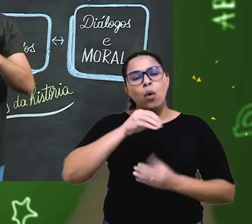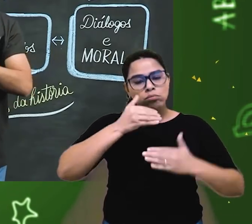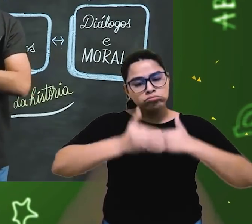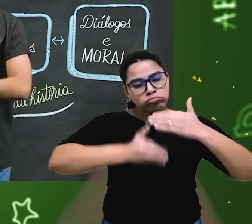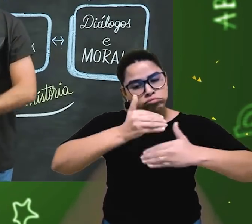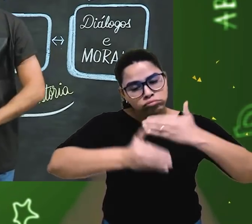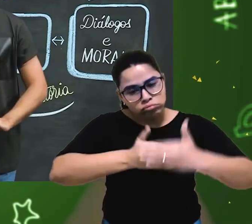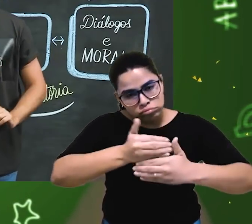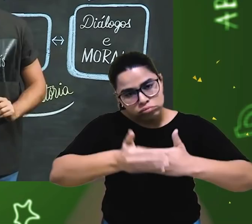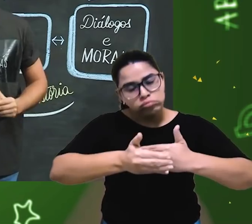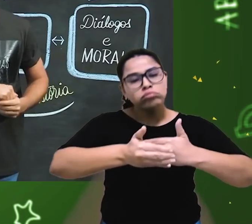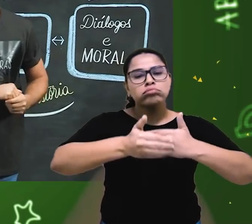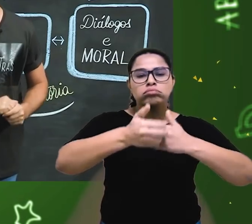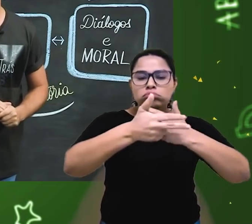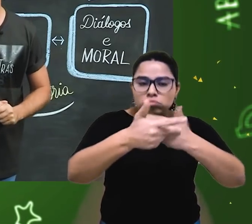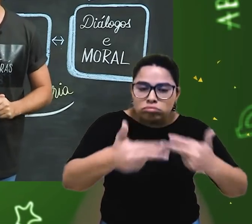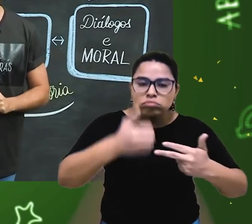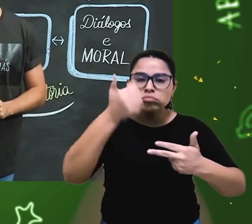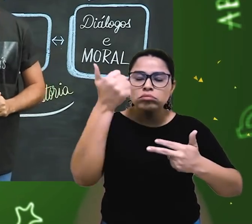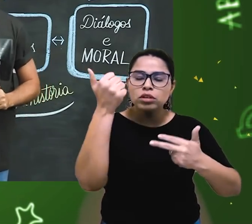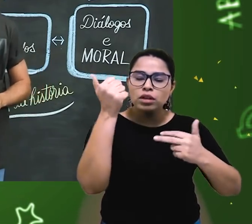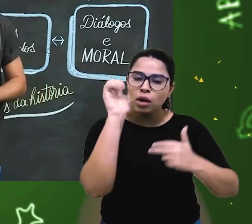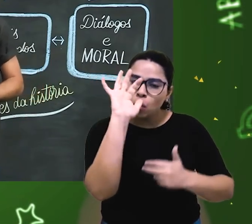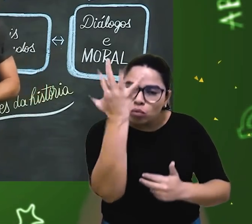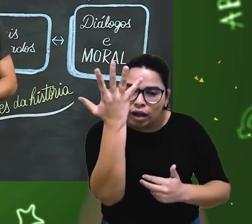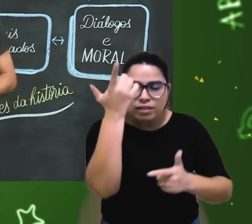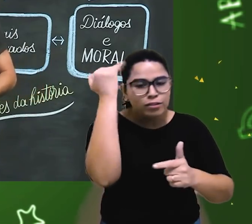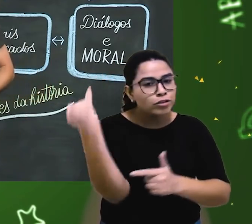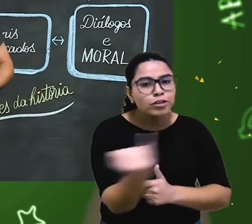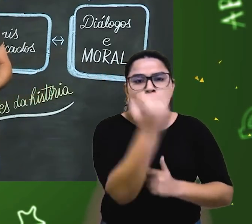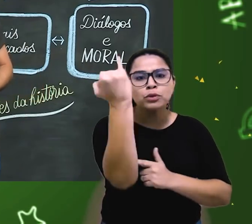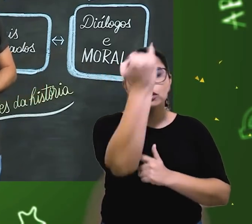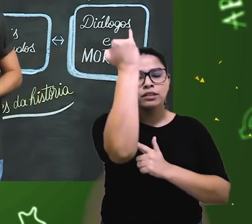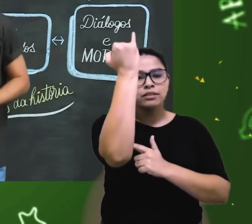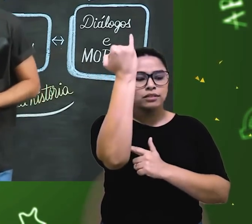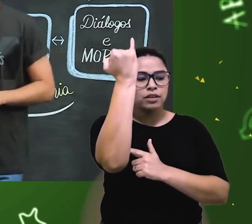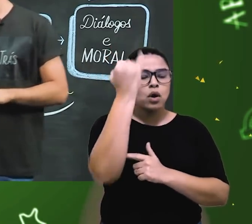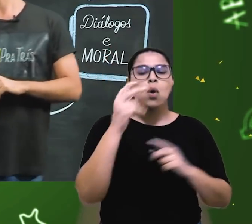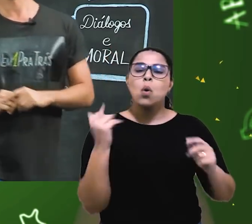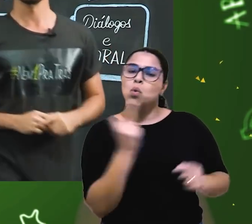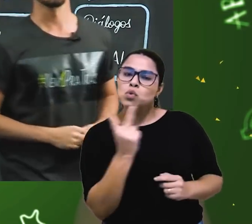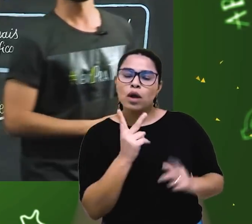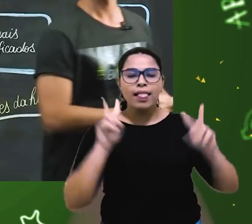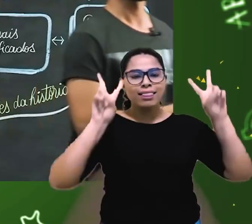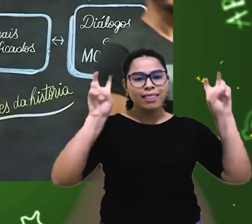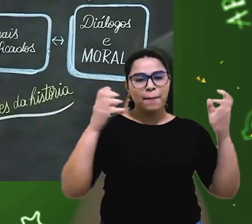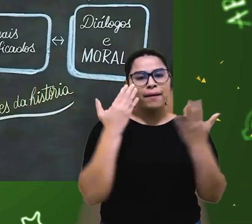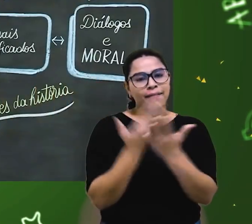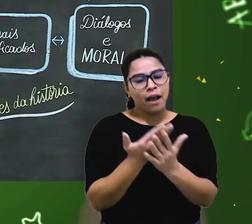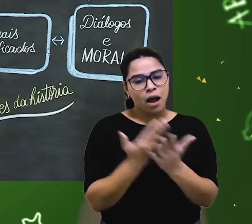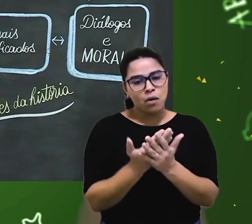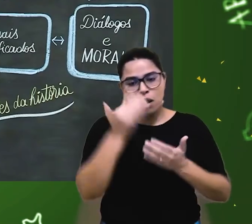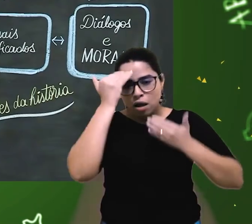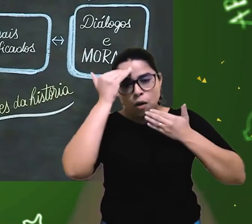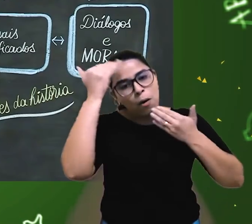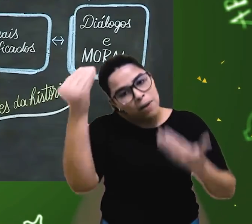Ok? Então, conto e fábula foram os gêneros narrativos temas dessa aula. Muito obrigado.